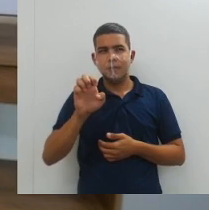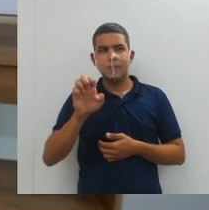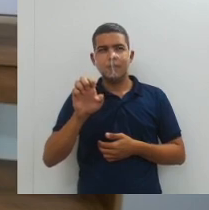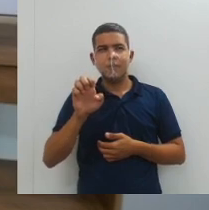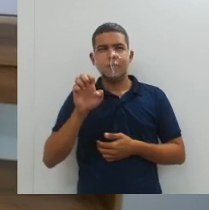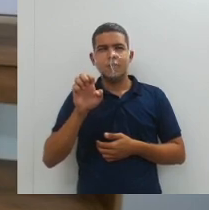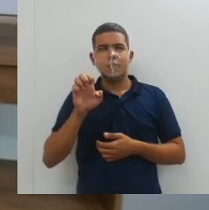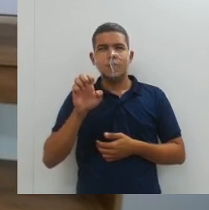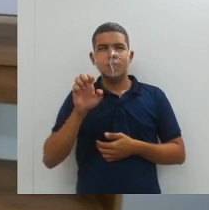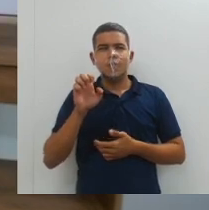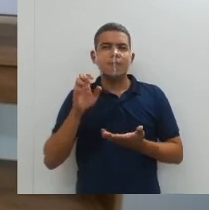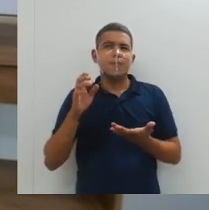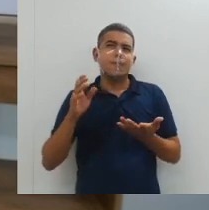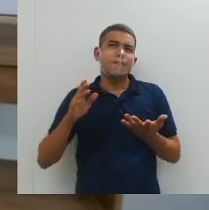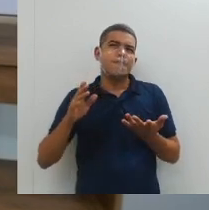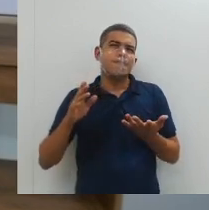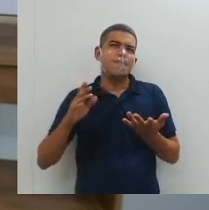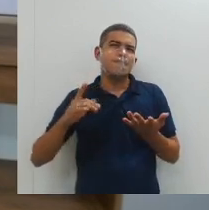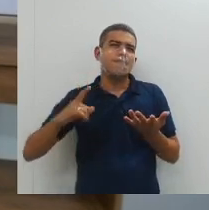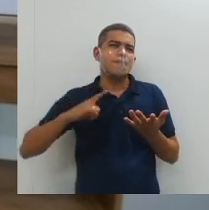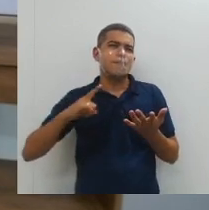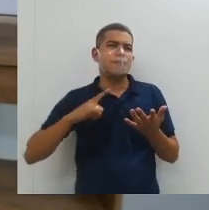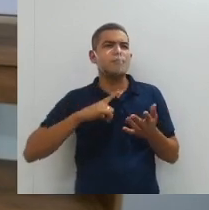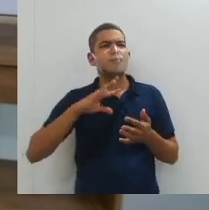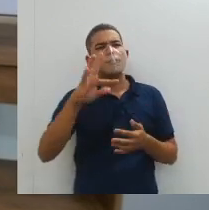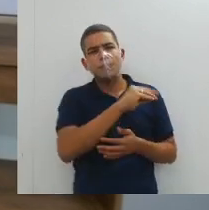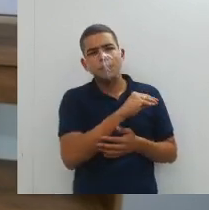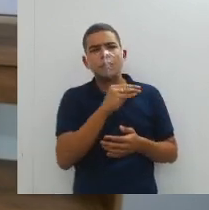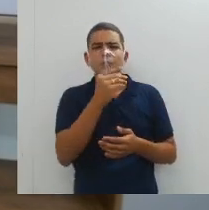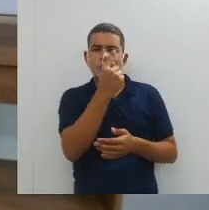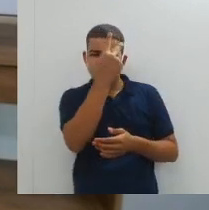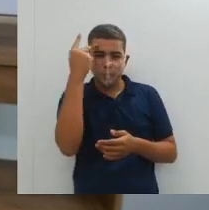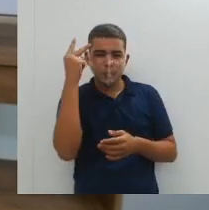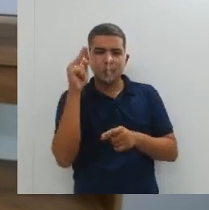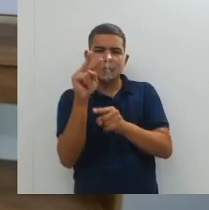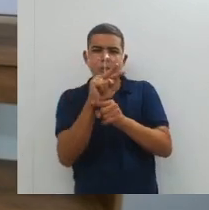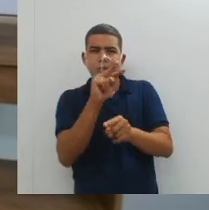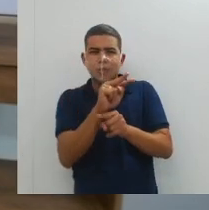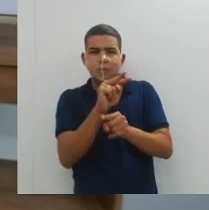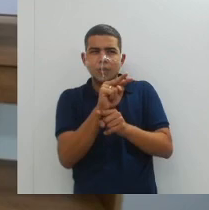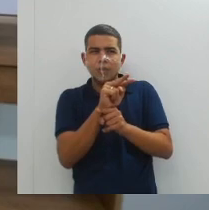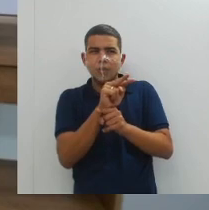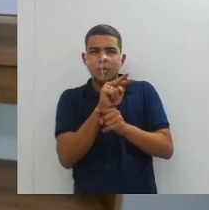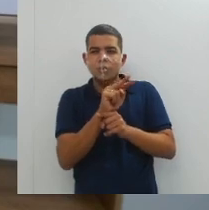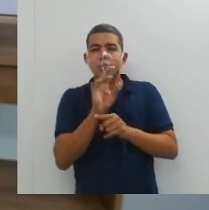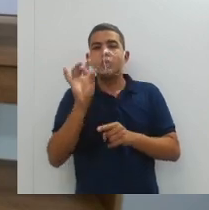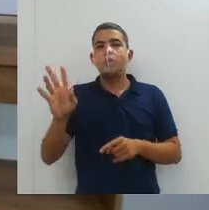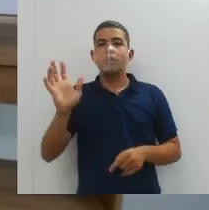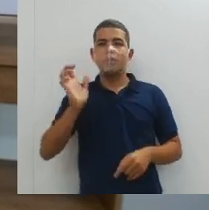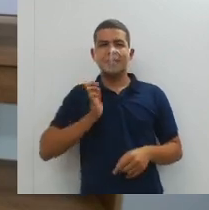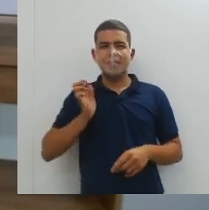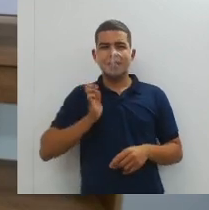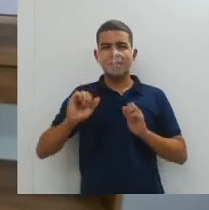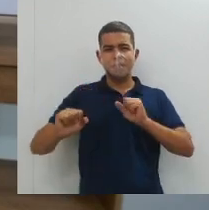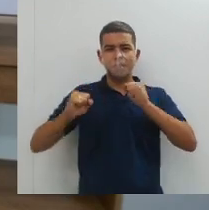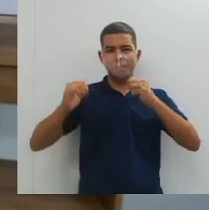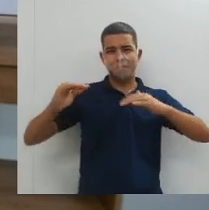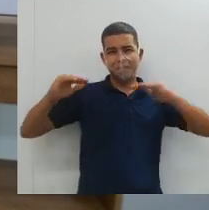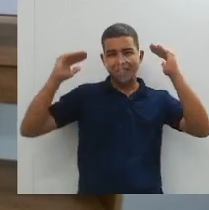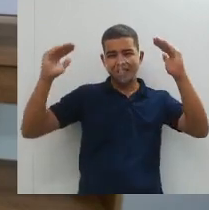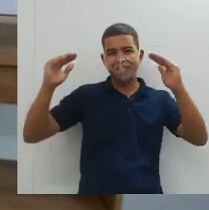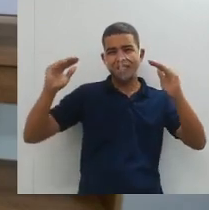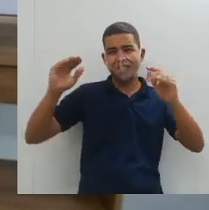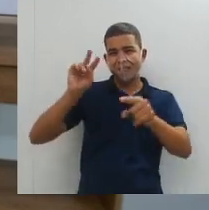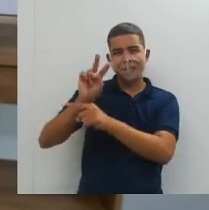para defender todos os indivíduos. Veja, não só os ricos e poderosos, mas